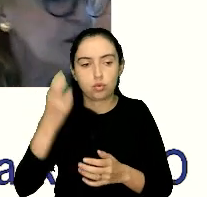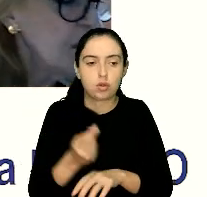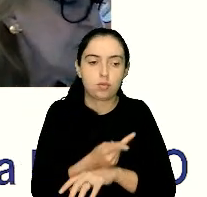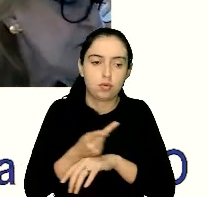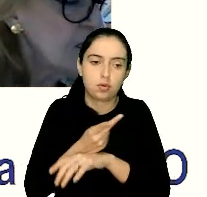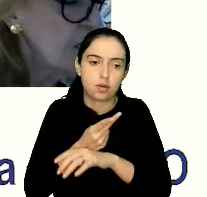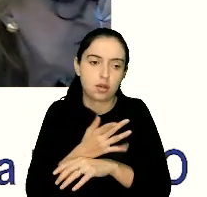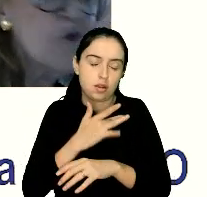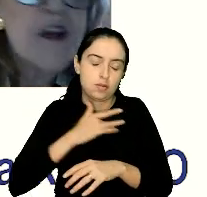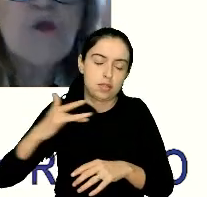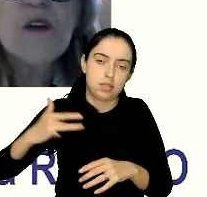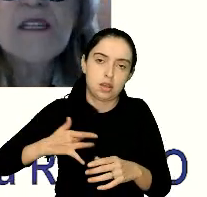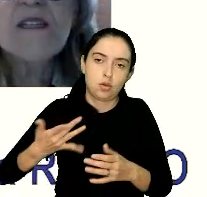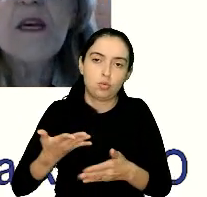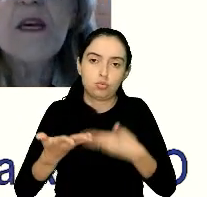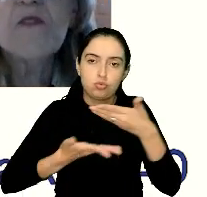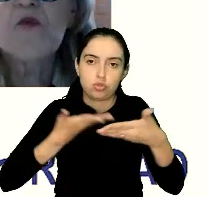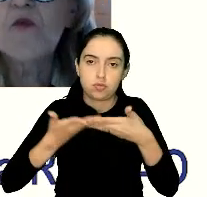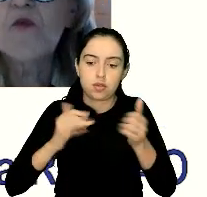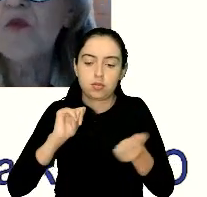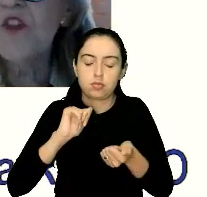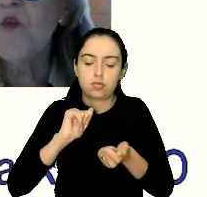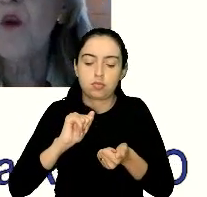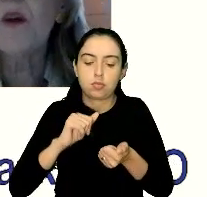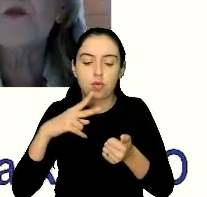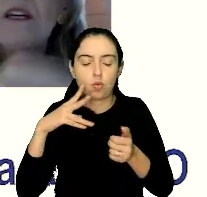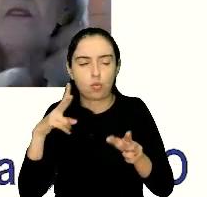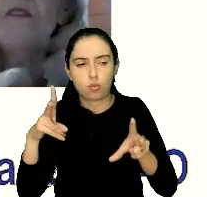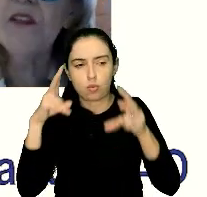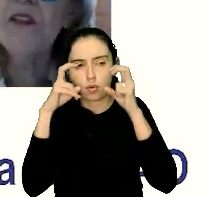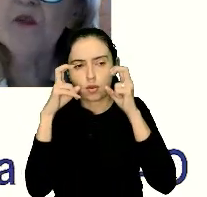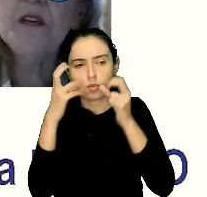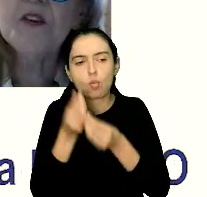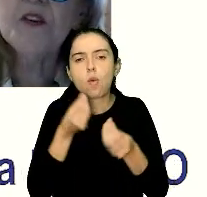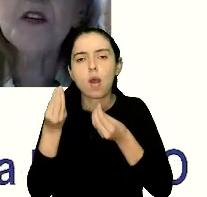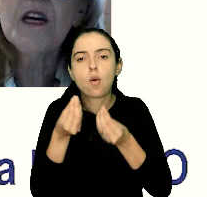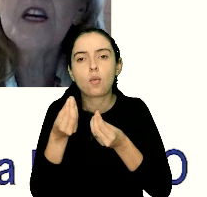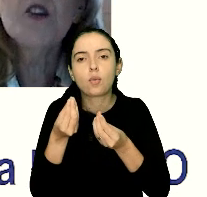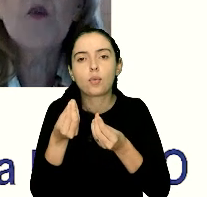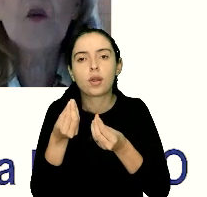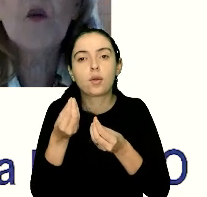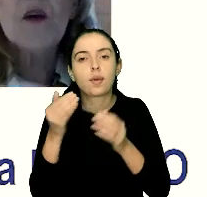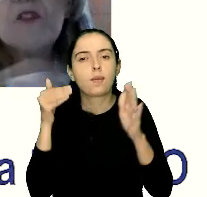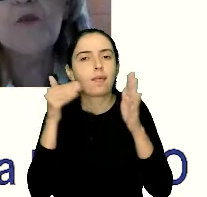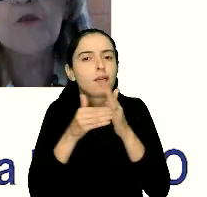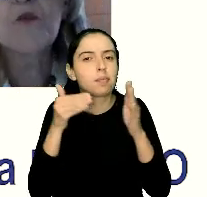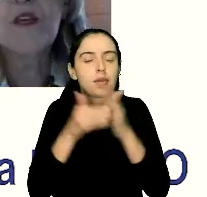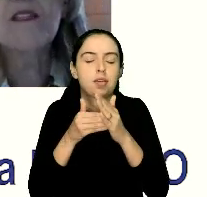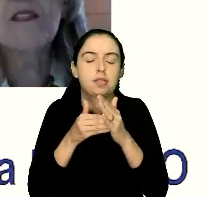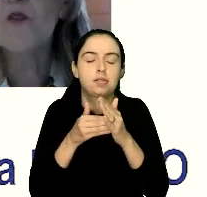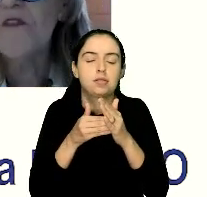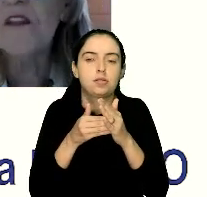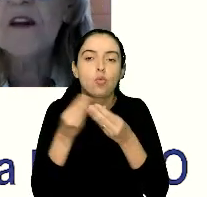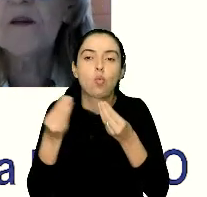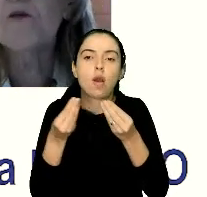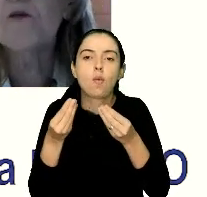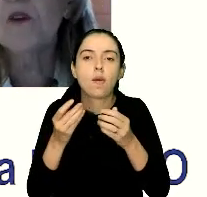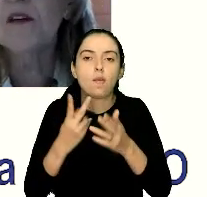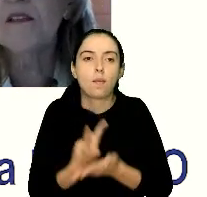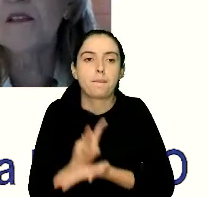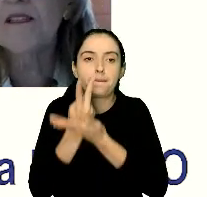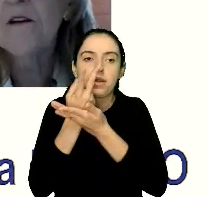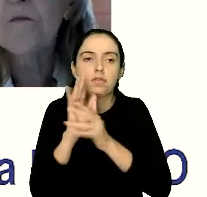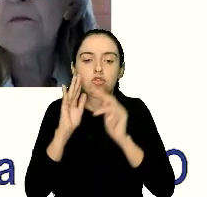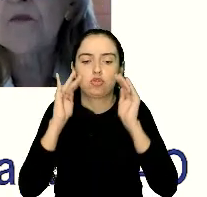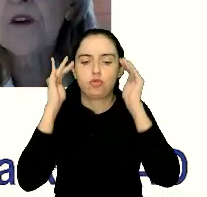saudável, né? Fazer um reconhecimento de qual é o seu limite e de qual é o seu potencial de enfrentamento